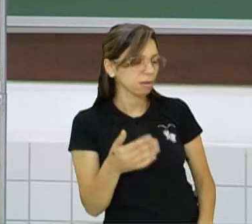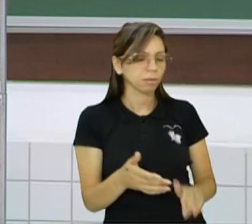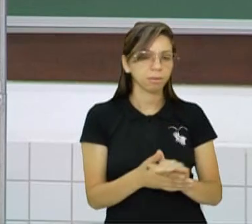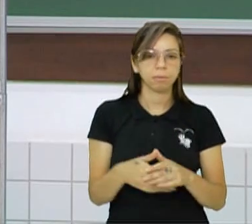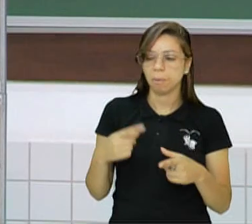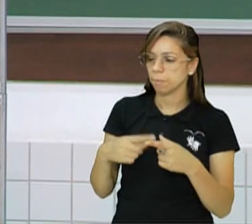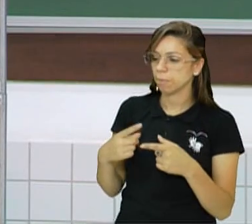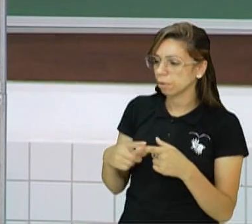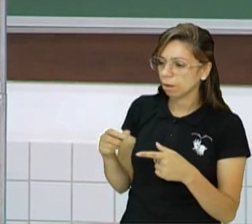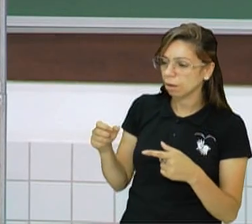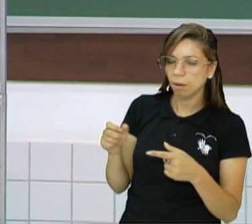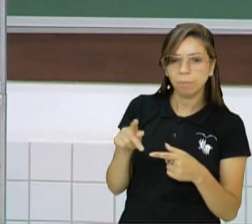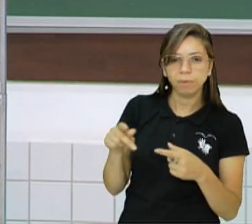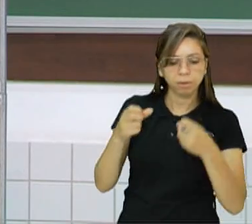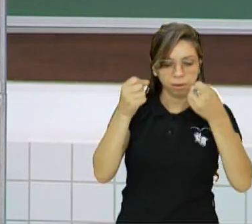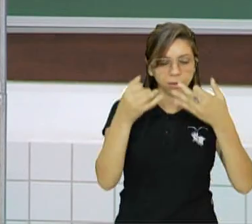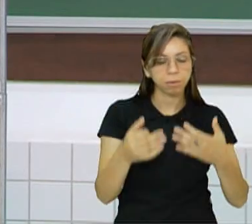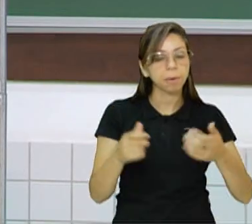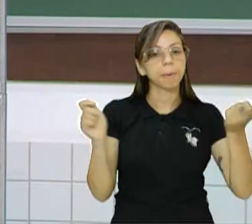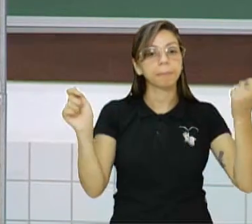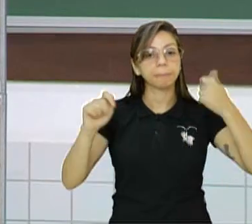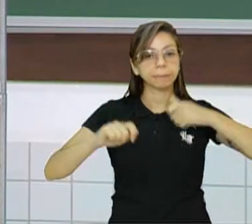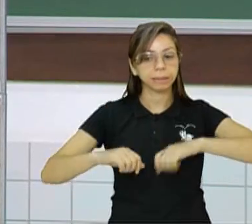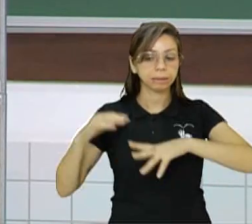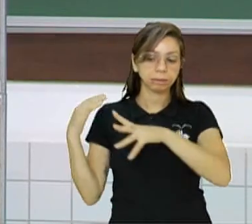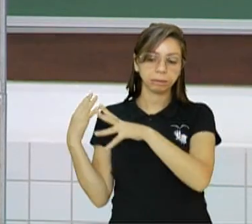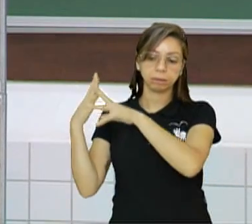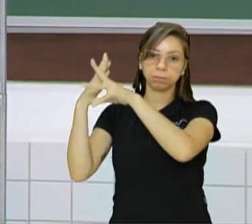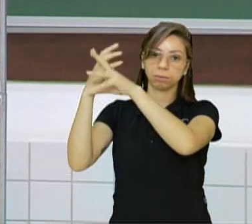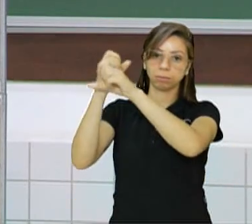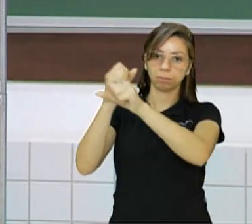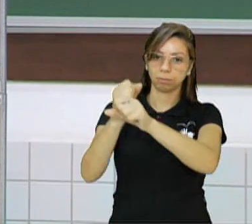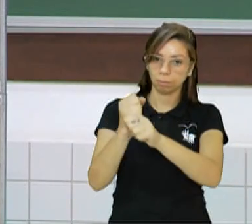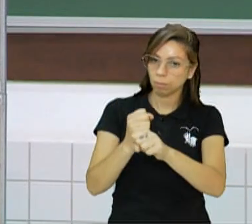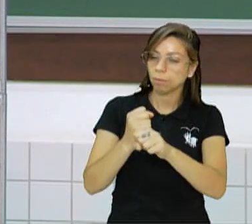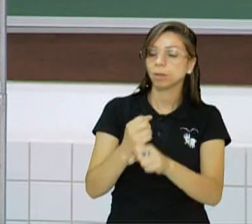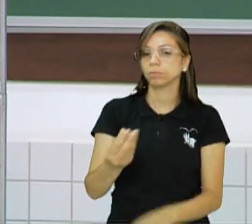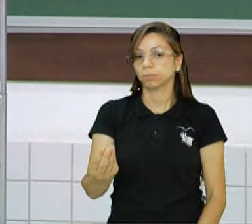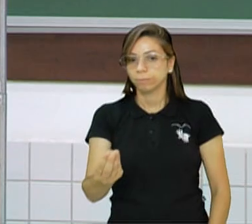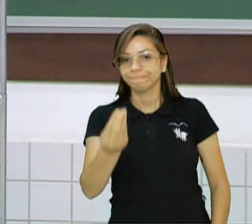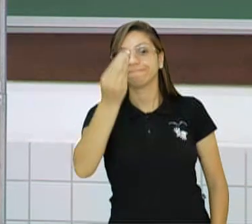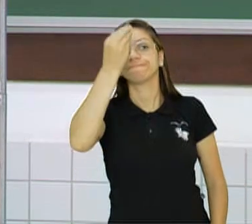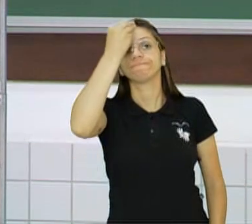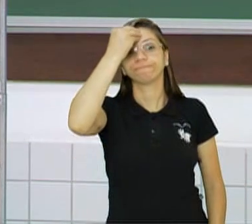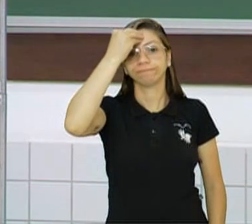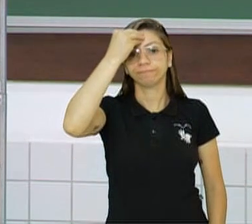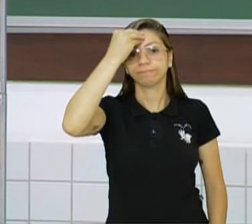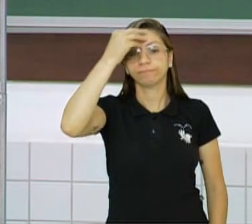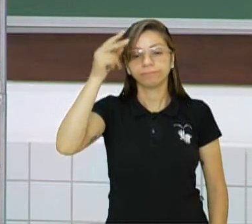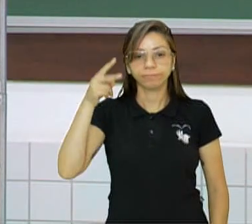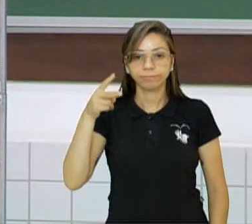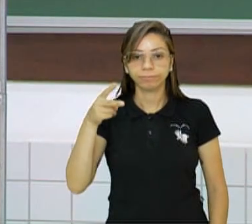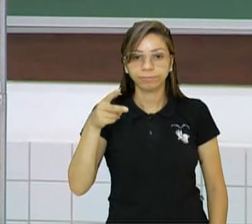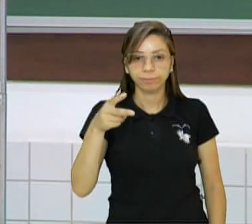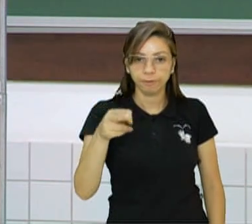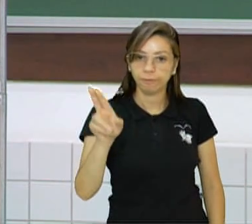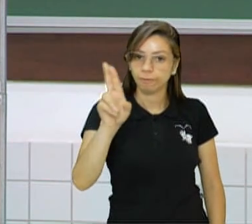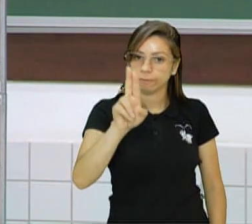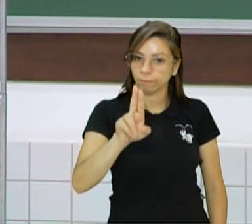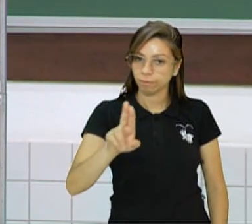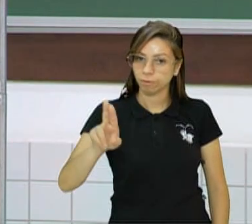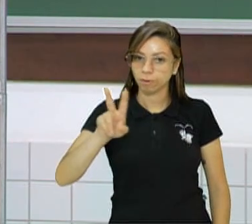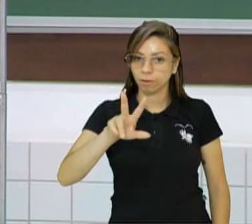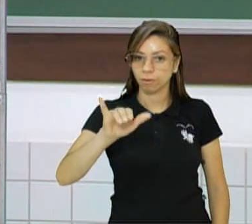prof está falando de novo? Porque a gente tem que sempre estar retomando aquilo que a gente já sabe para a gente não esquecer, porque a gente vai usar isso